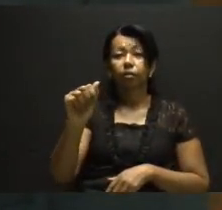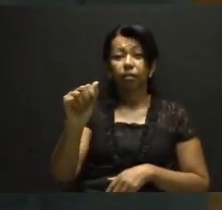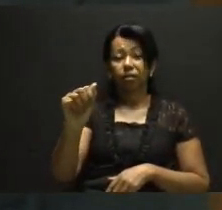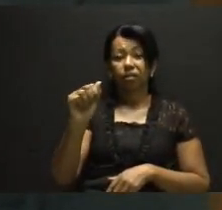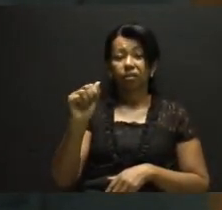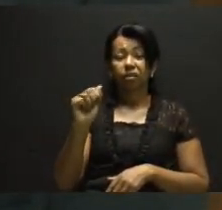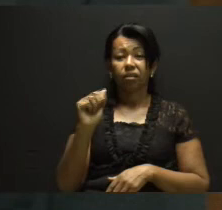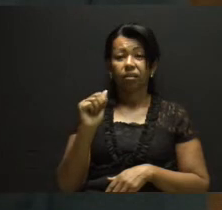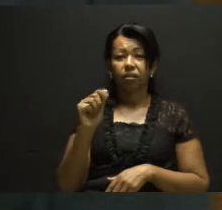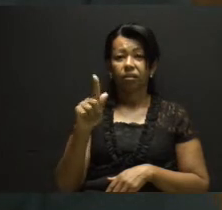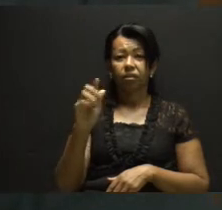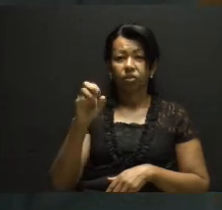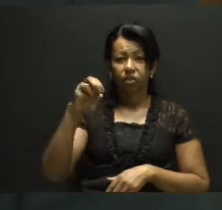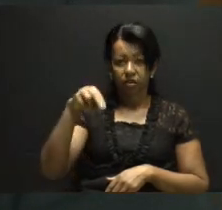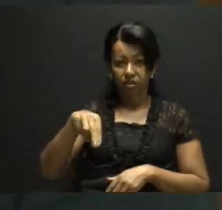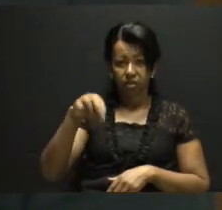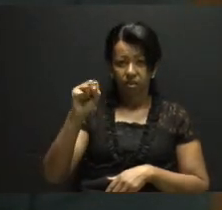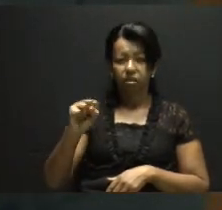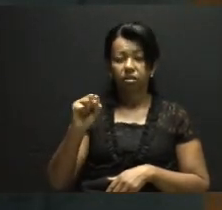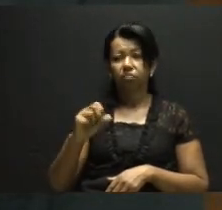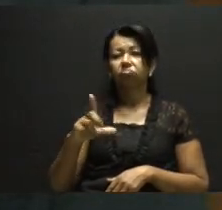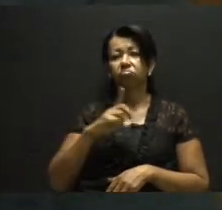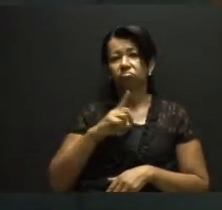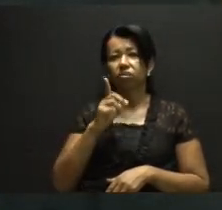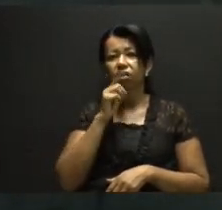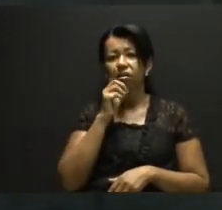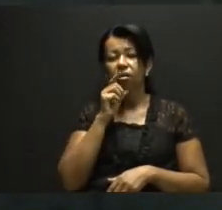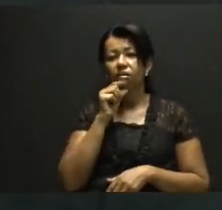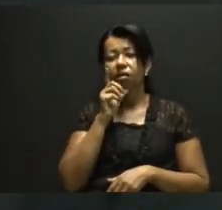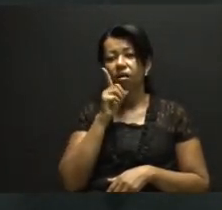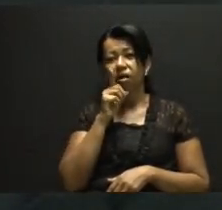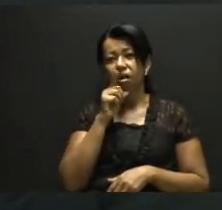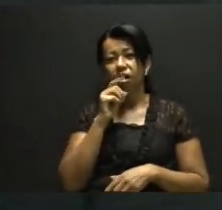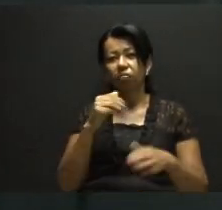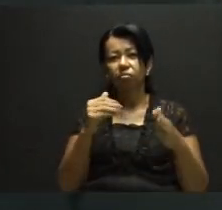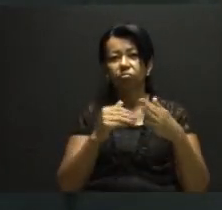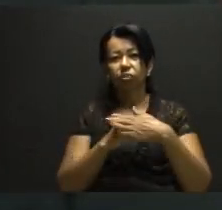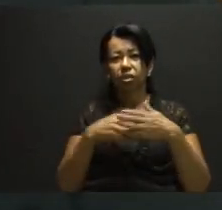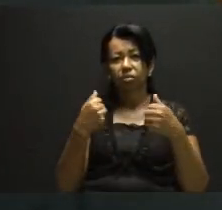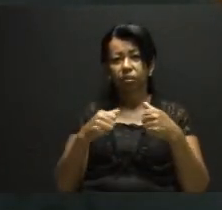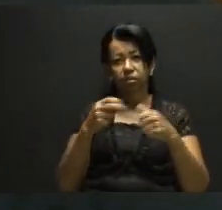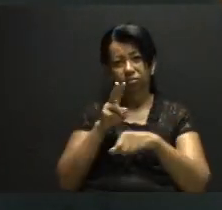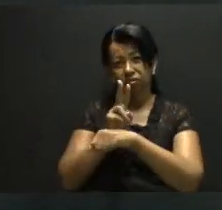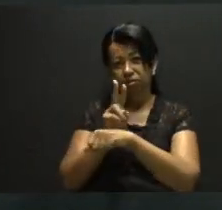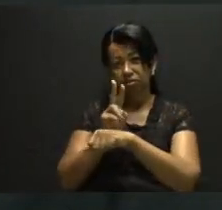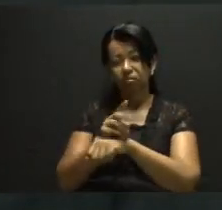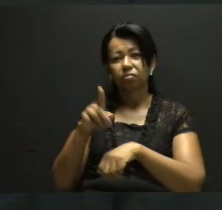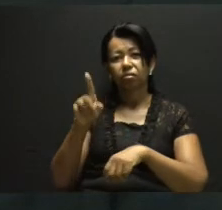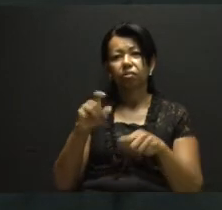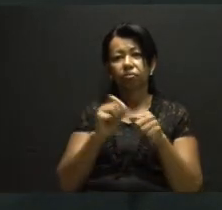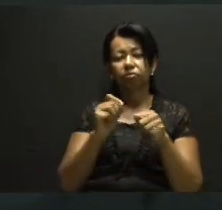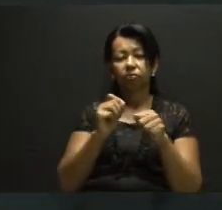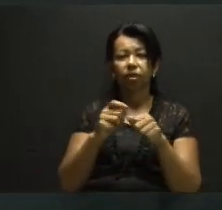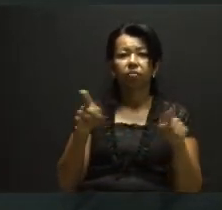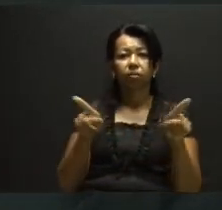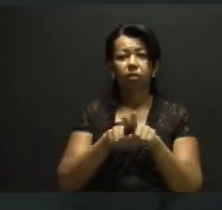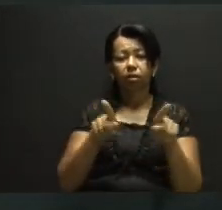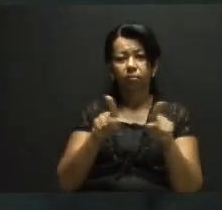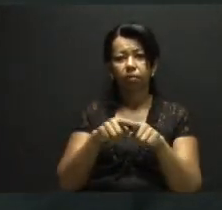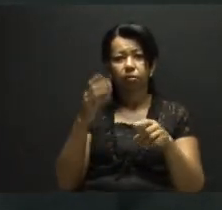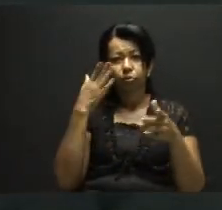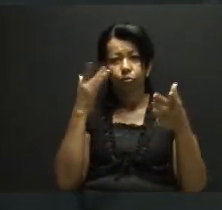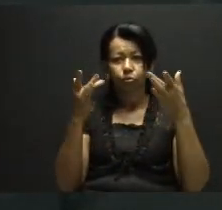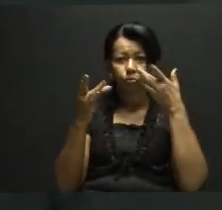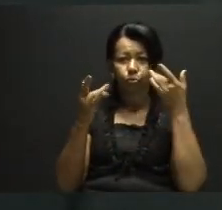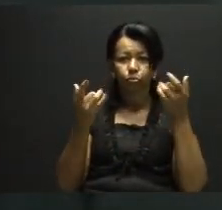represas e possamos está acompanhando realmente o sistema de fiscalização que é efetuado a questão também de alertas do sistema